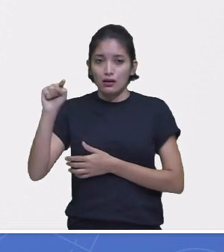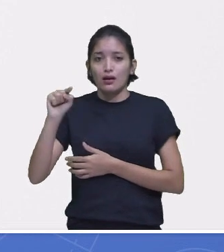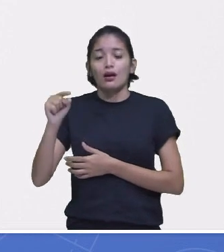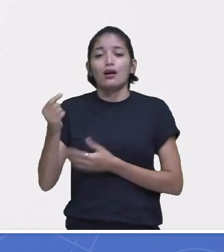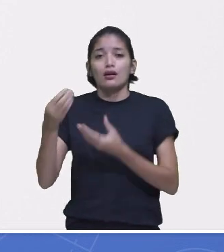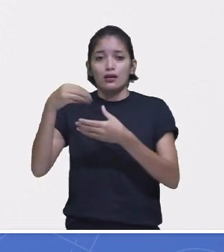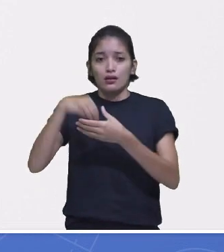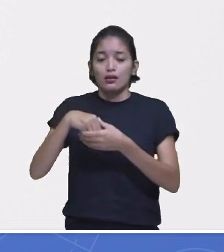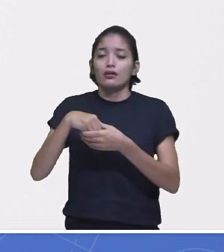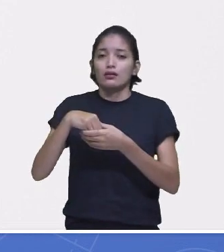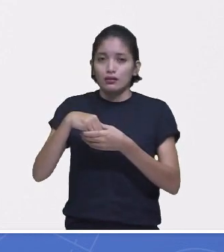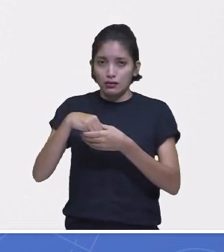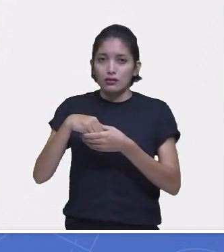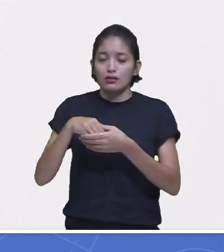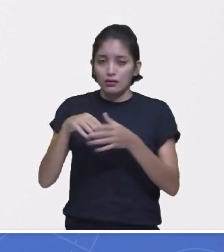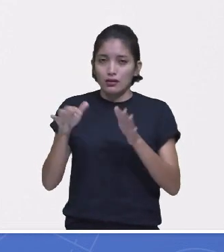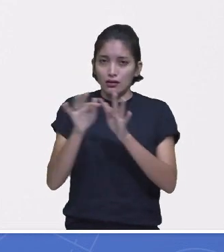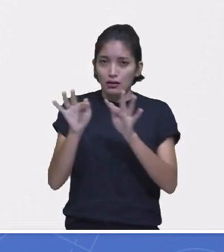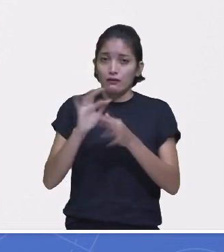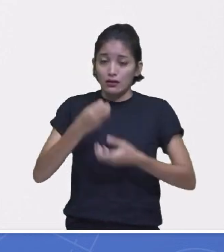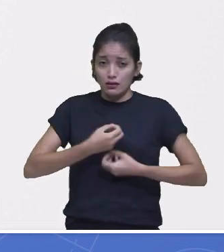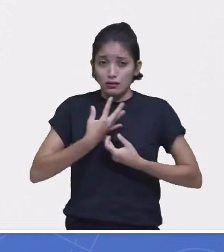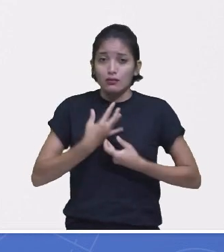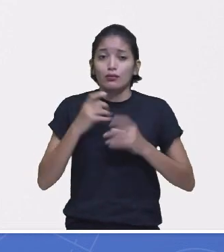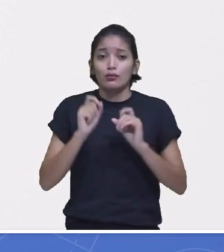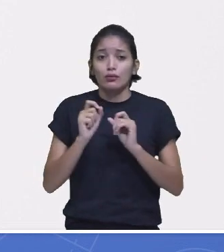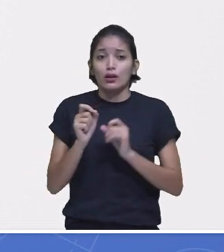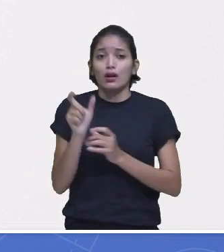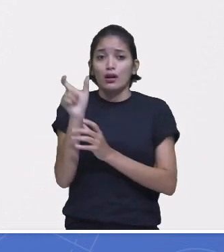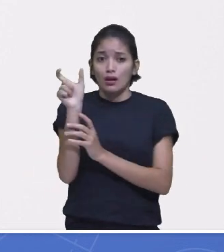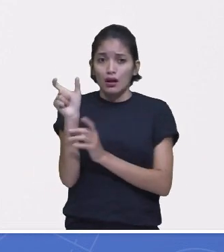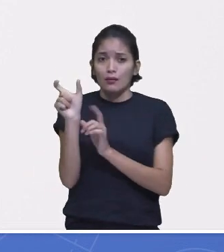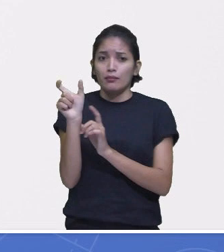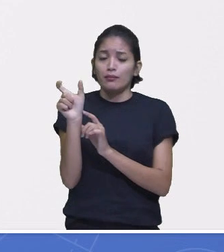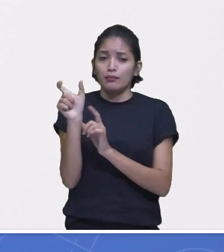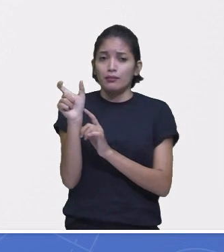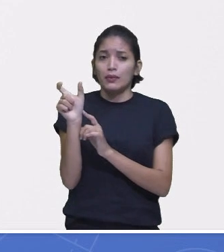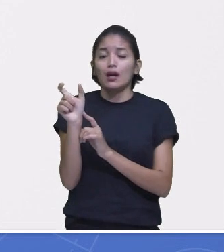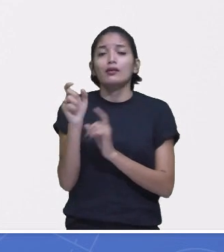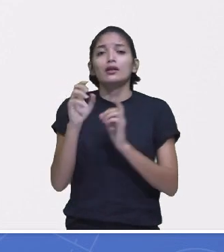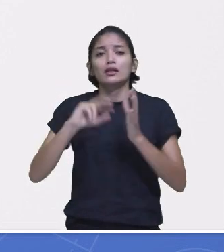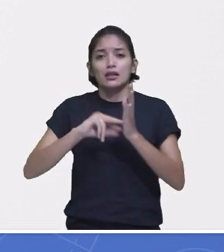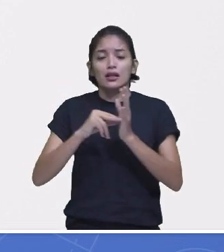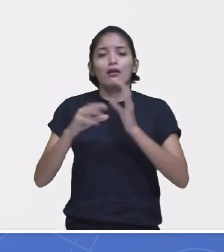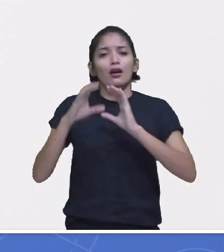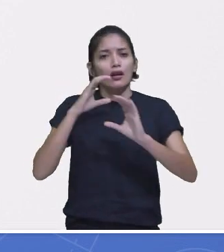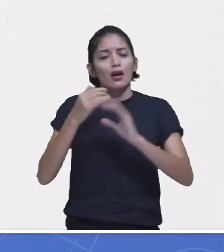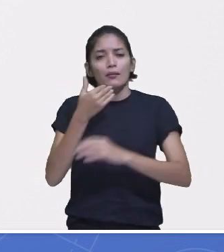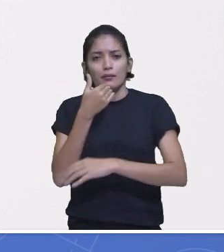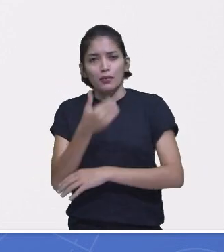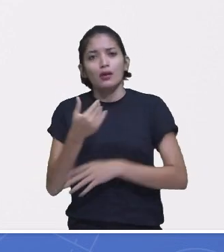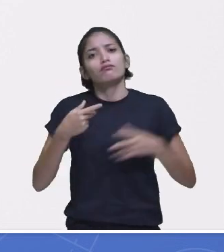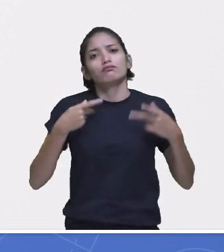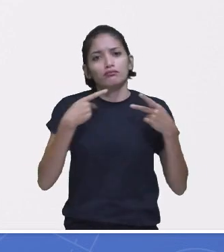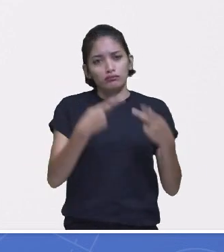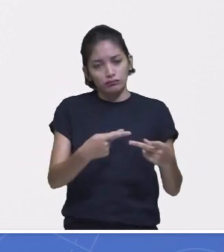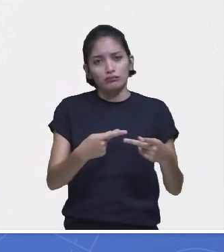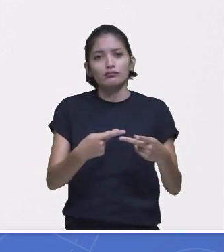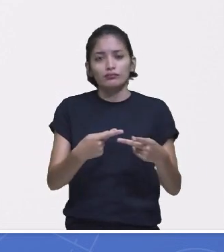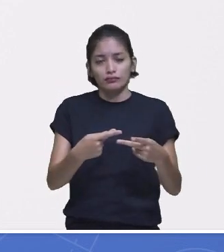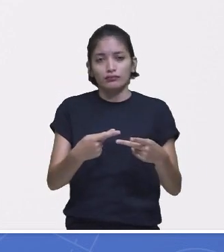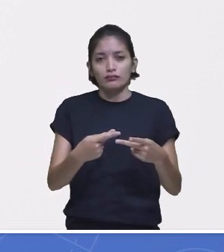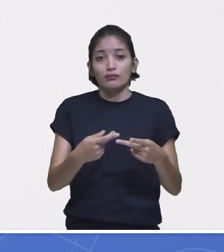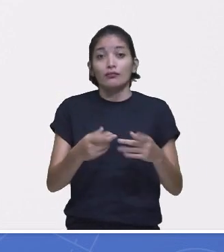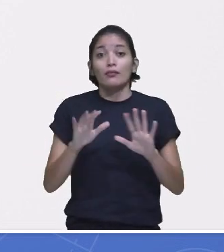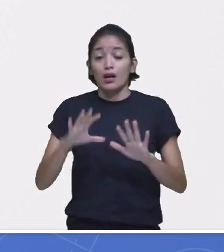poético, chegará. Essa terminação, ará, vamos para o português, cantará, pedirá, visitará. Mesmo